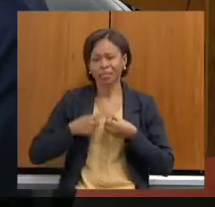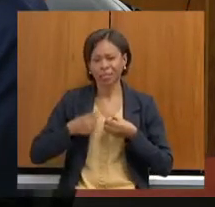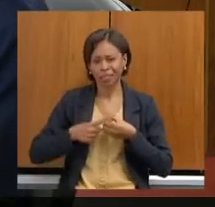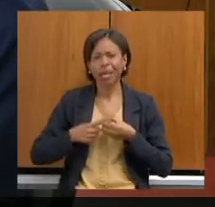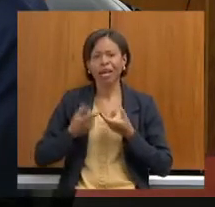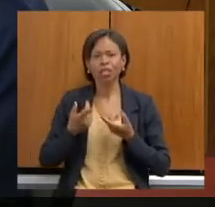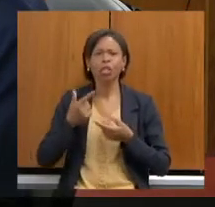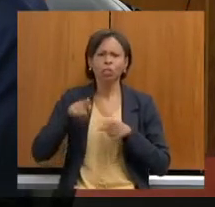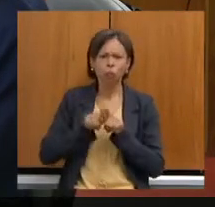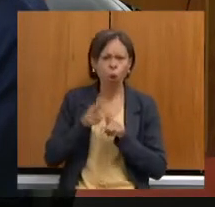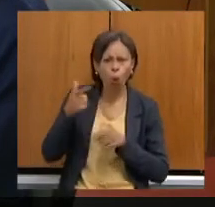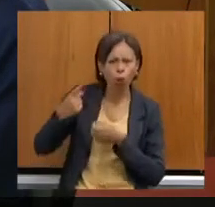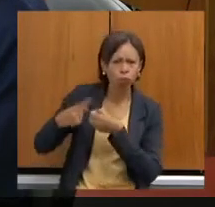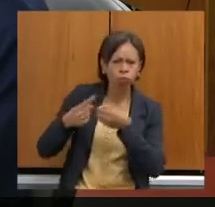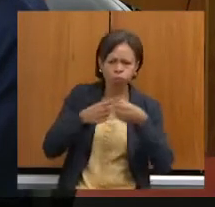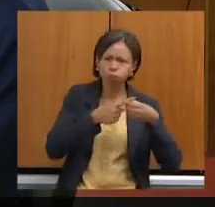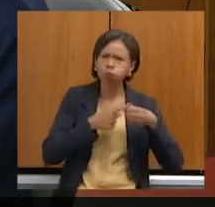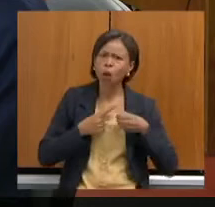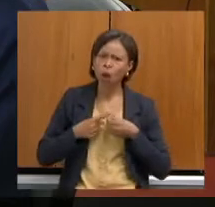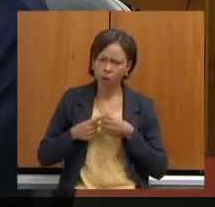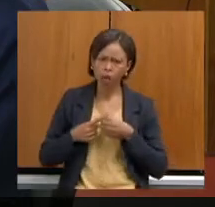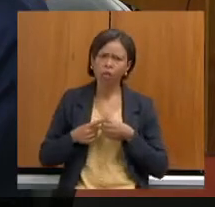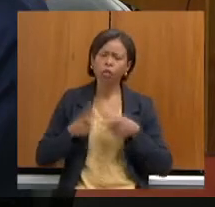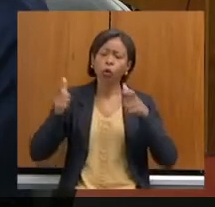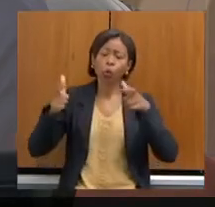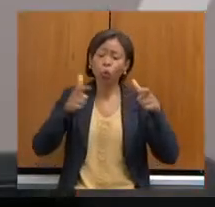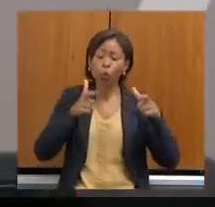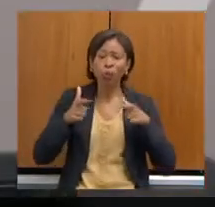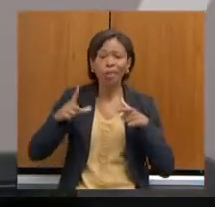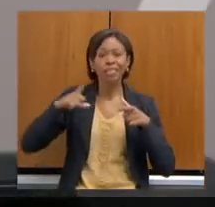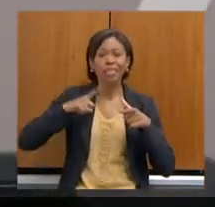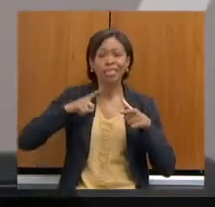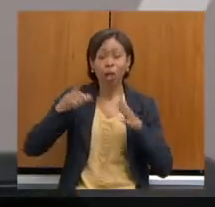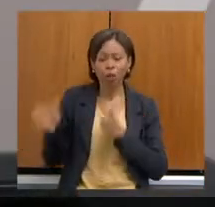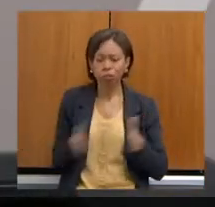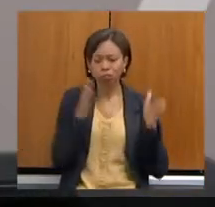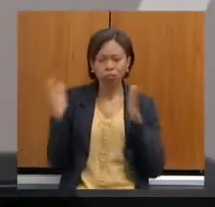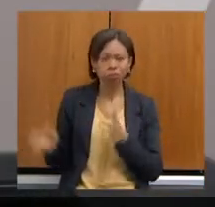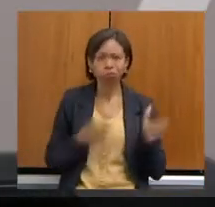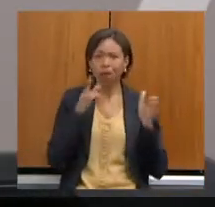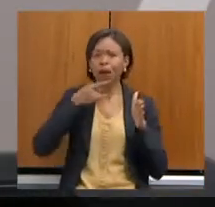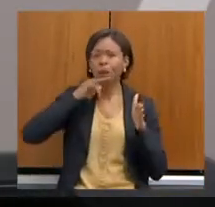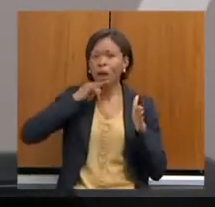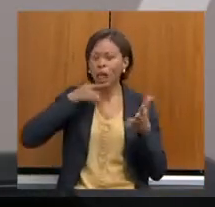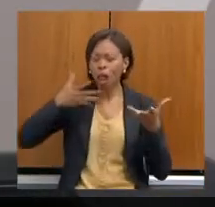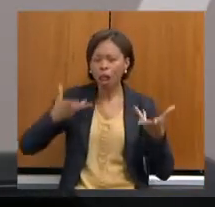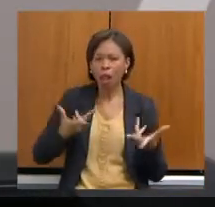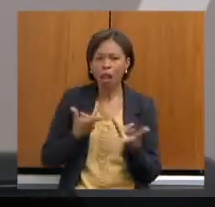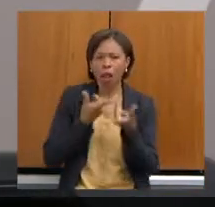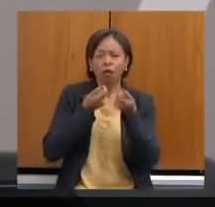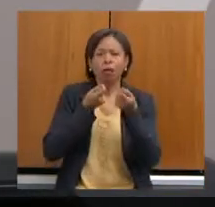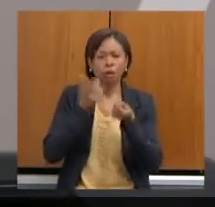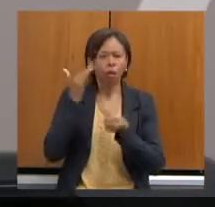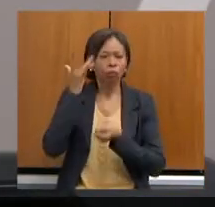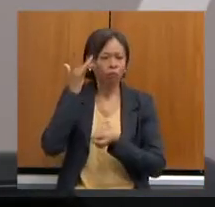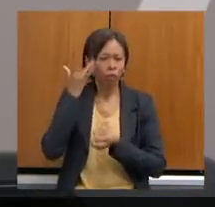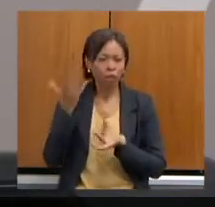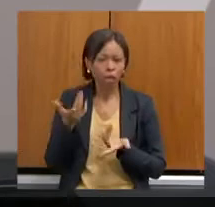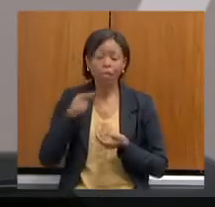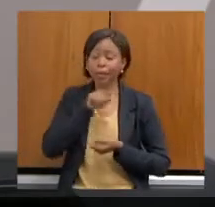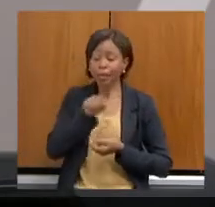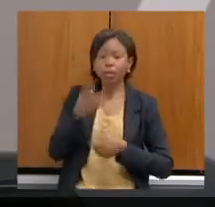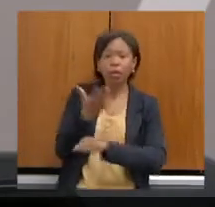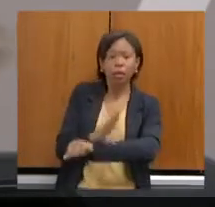Salinas Rio Pardo Novo Horizonte onde tem grandes produtores de cachaça de qualidade e acho que eles poderiam ser treinados